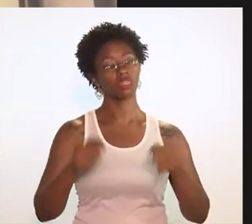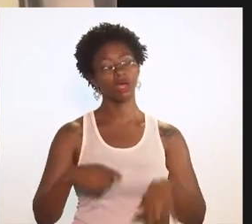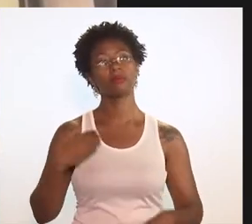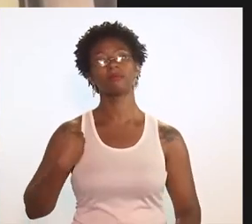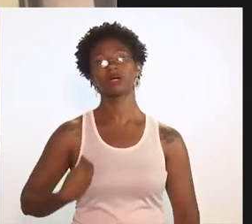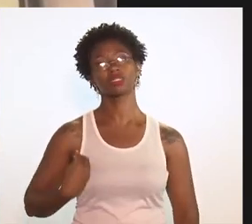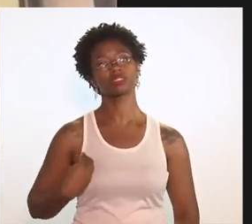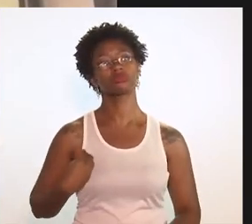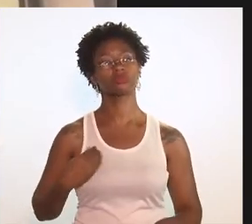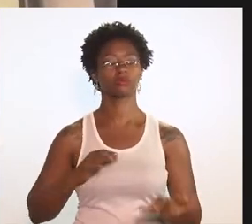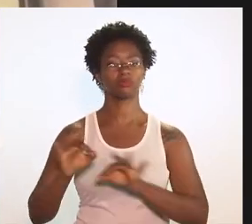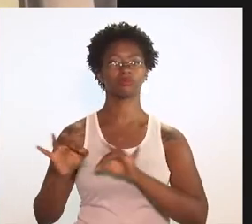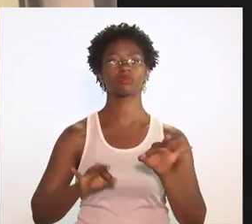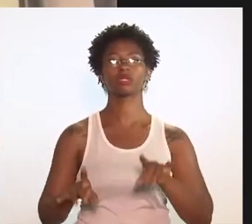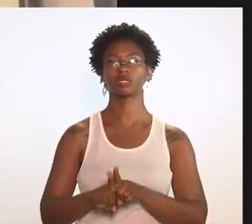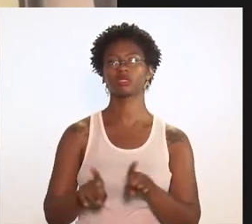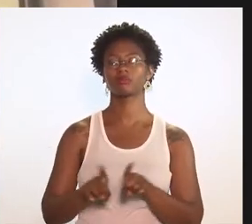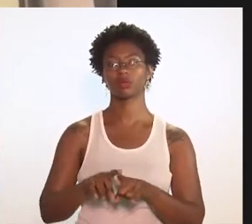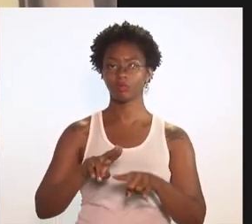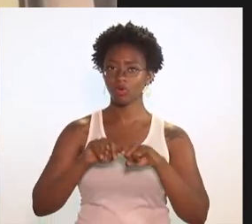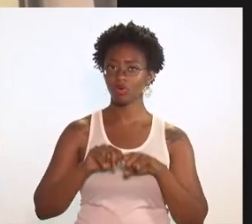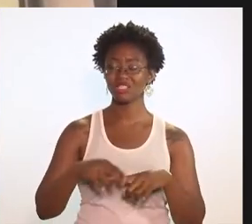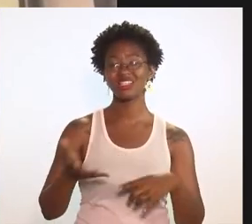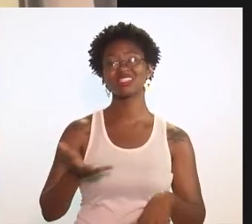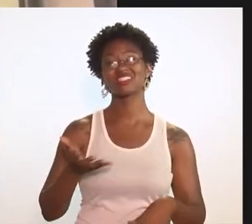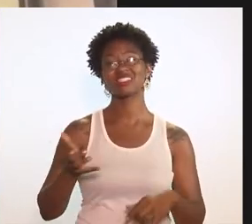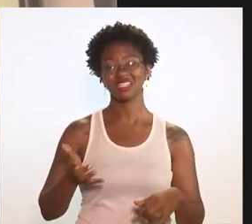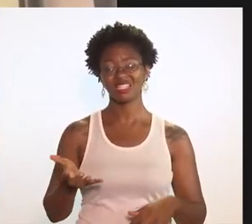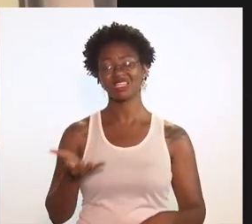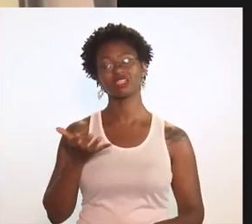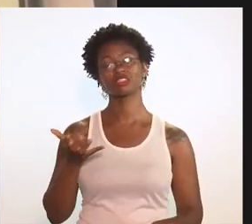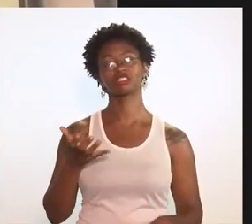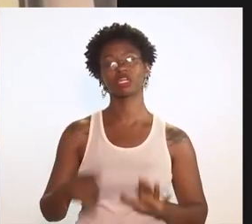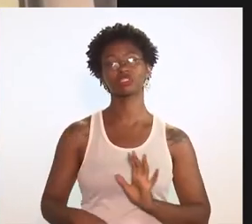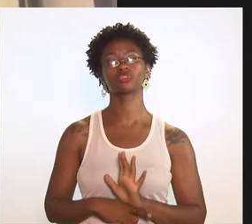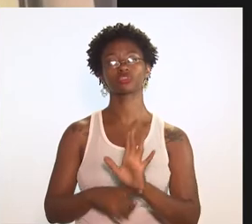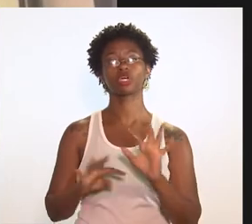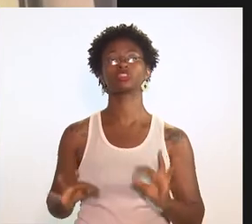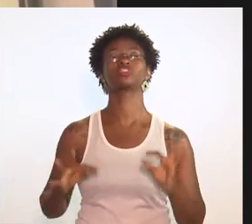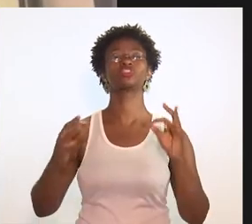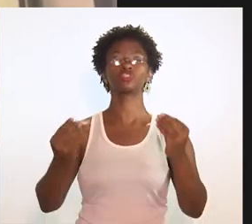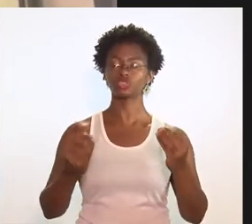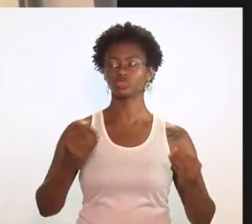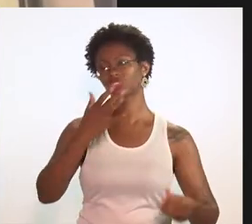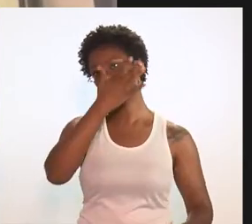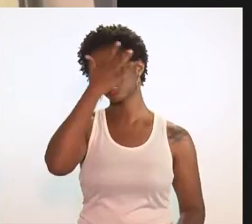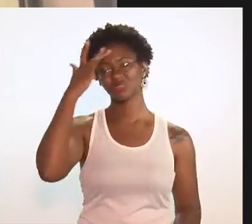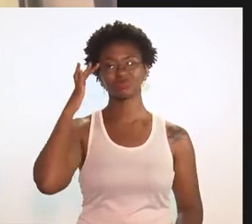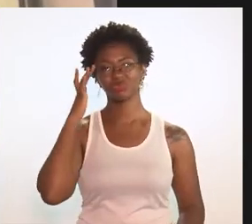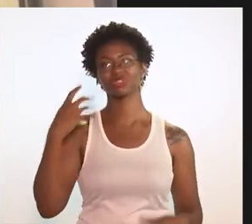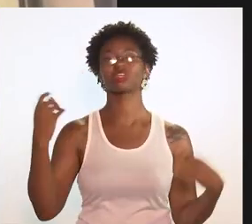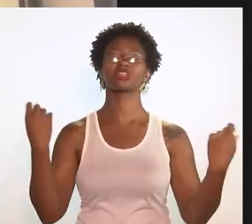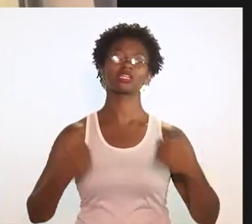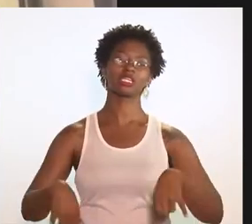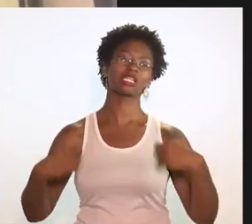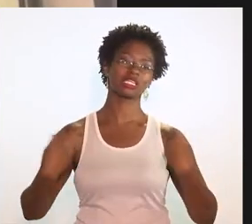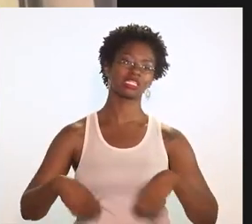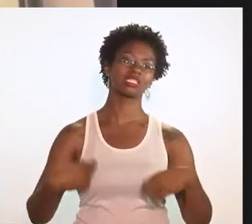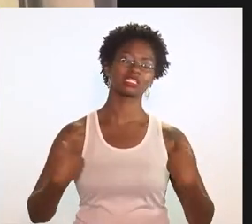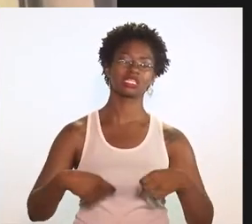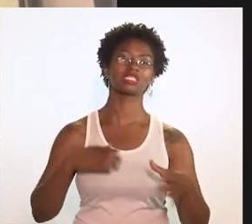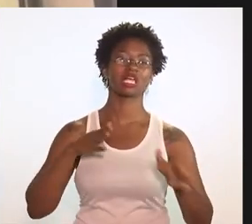colega, possam participar e construir, porque no final das contas a gente quer contemplar todas as pessoas que